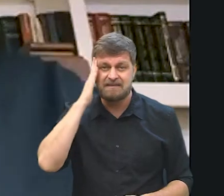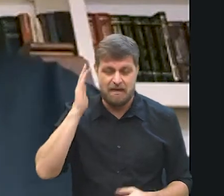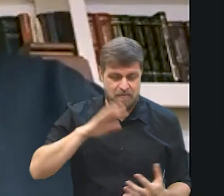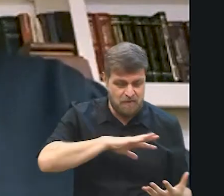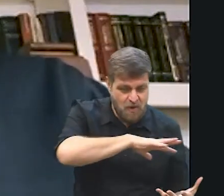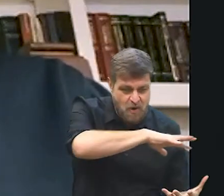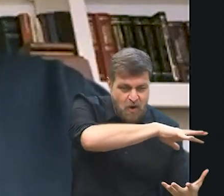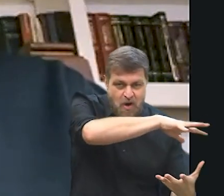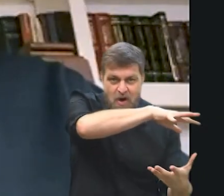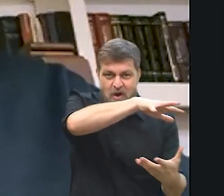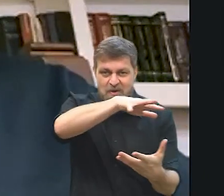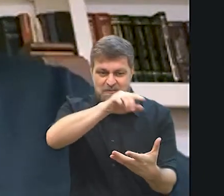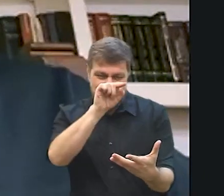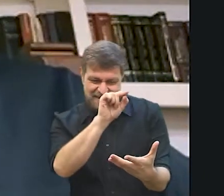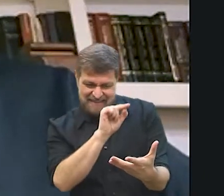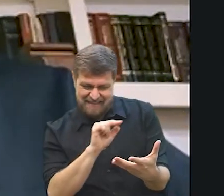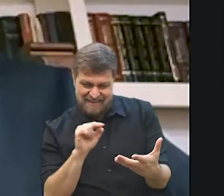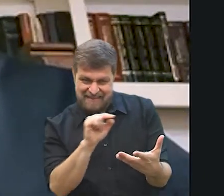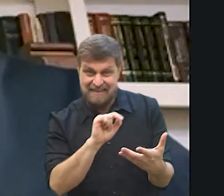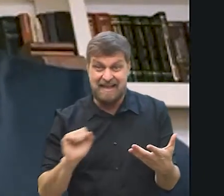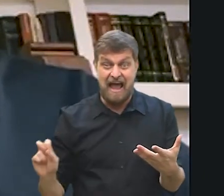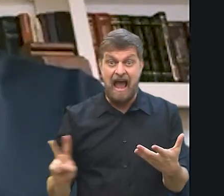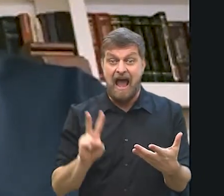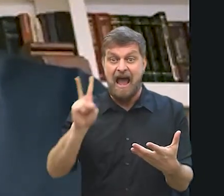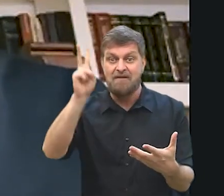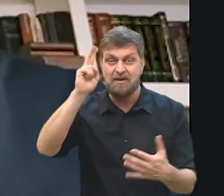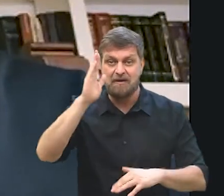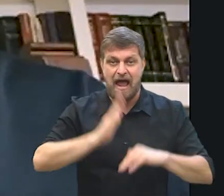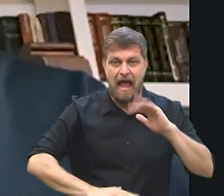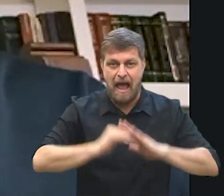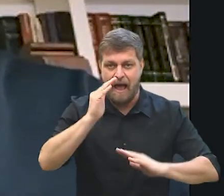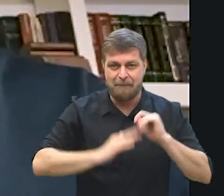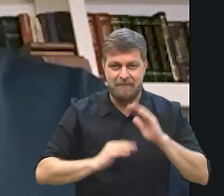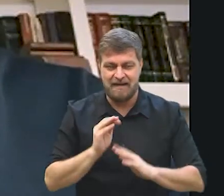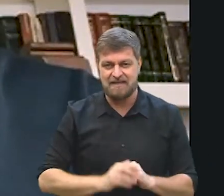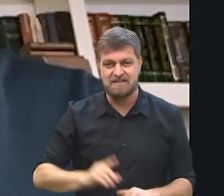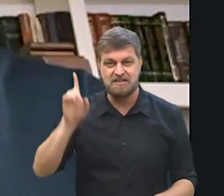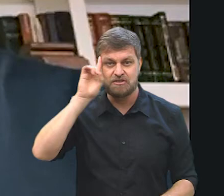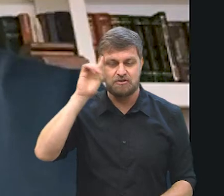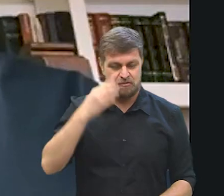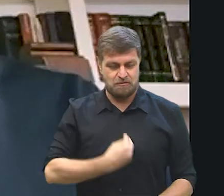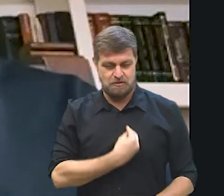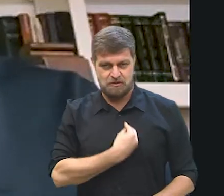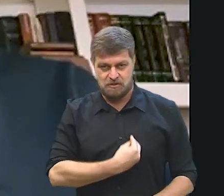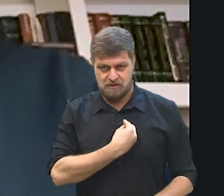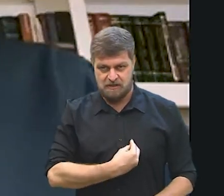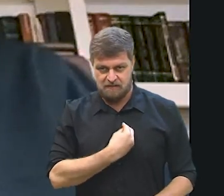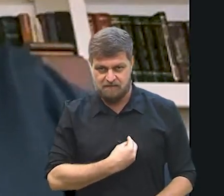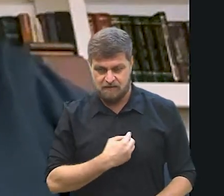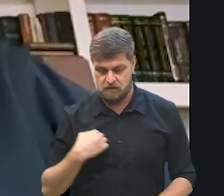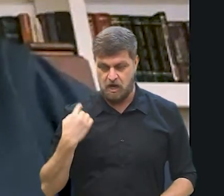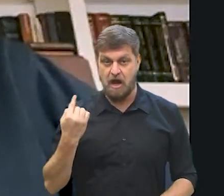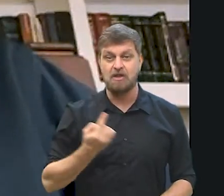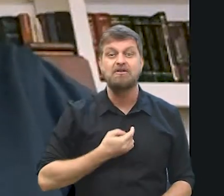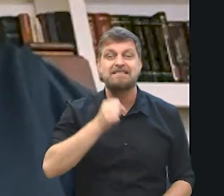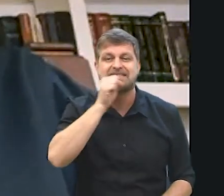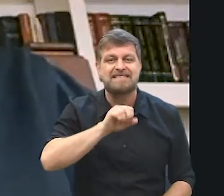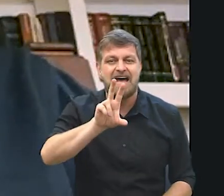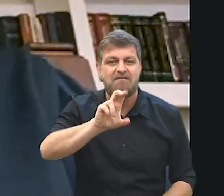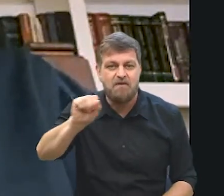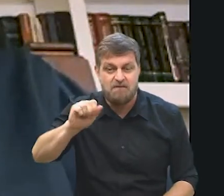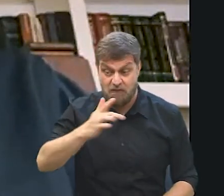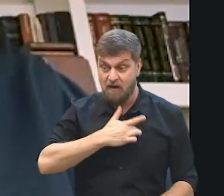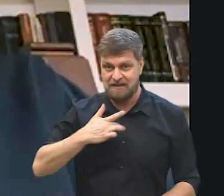mundo, está se dando mais valor às atividades da vida diária, com respeito às nossas avós, que tanta